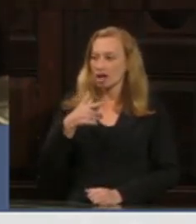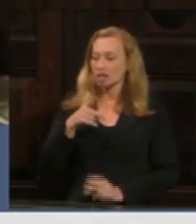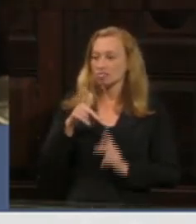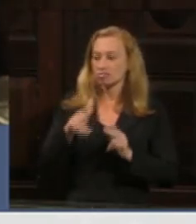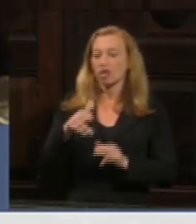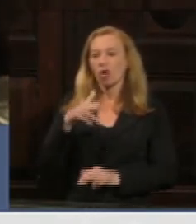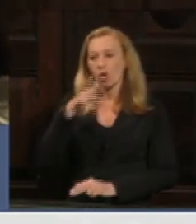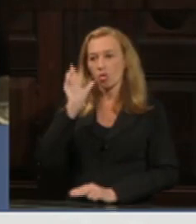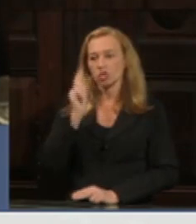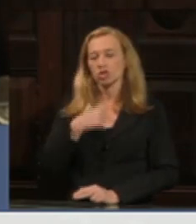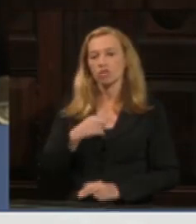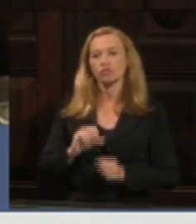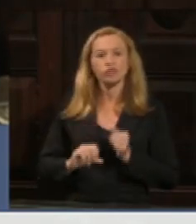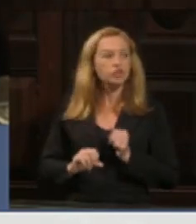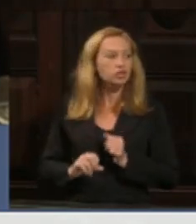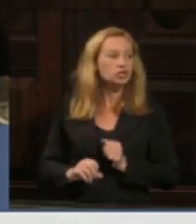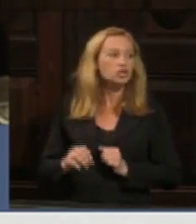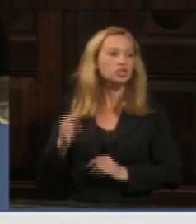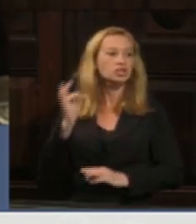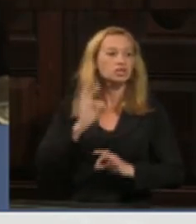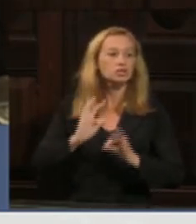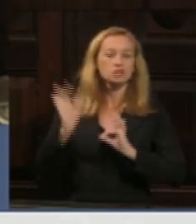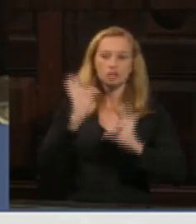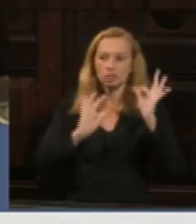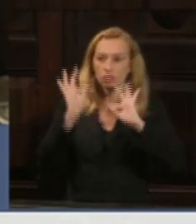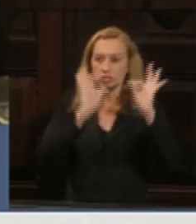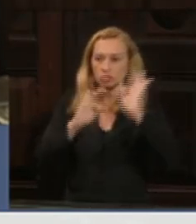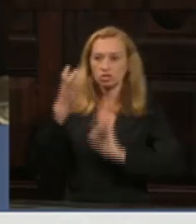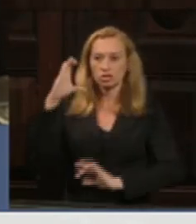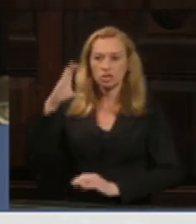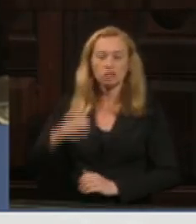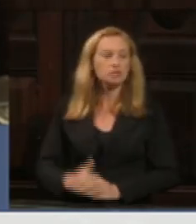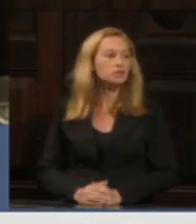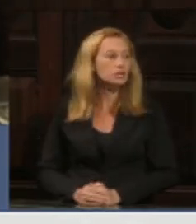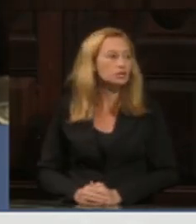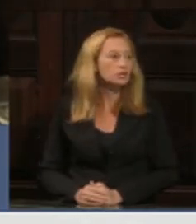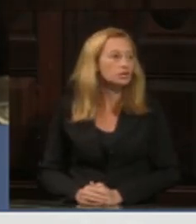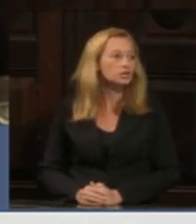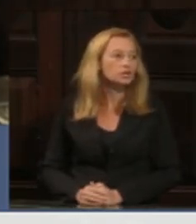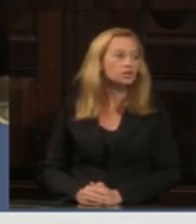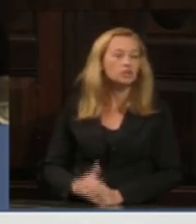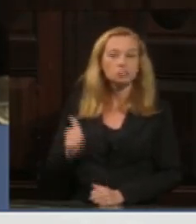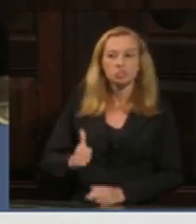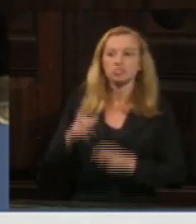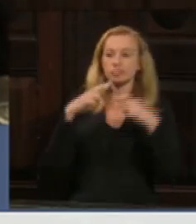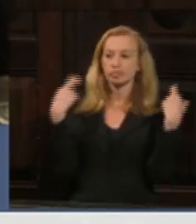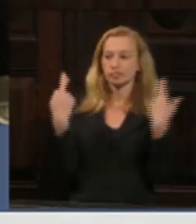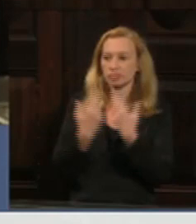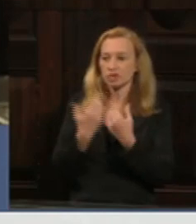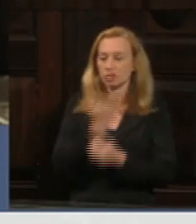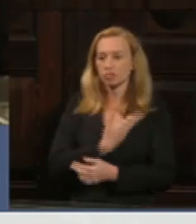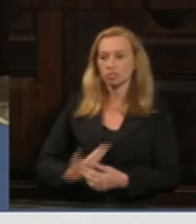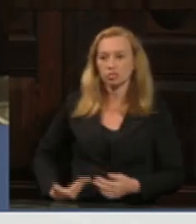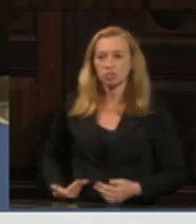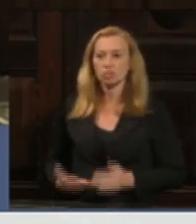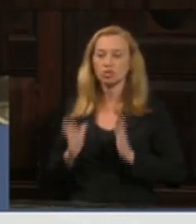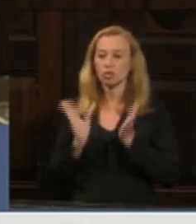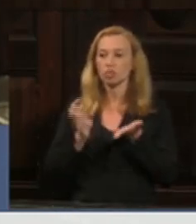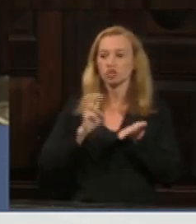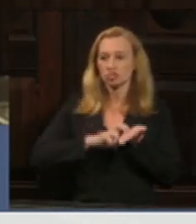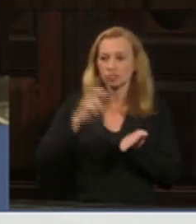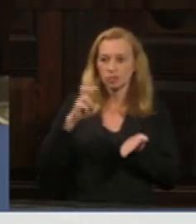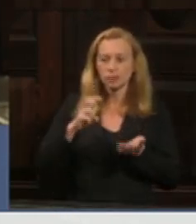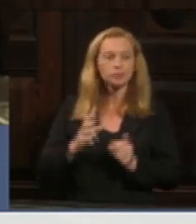à Comissão Permanente de Ciência e Tecnologia, restituir a primeira audiência pública realizada hoje, na manhã de